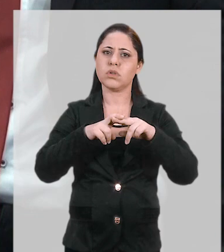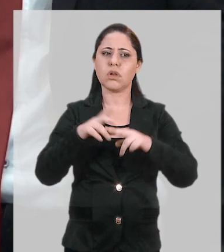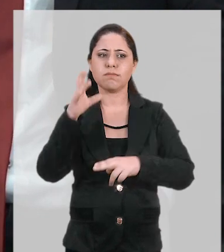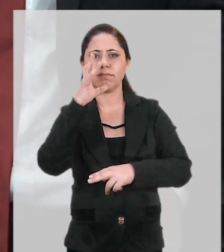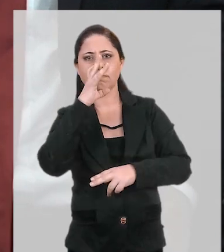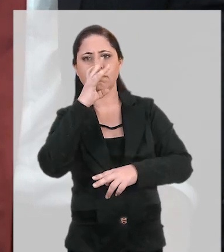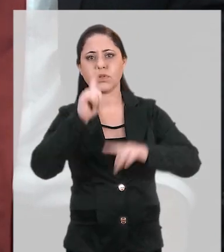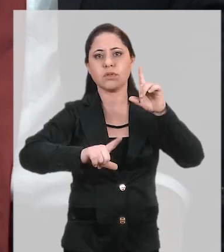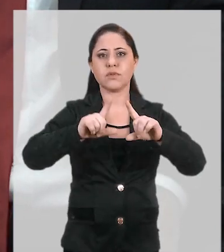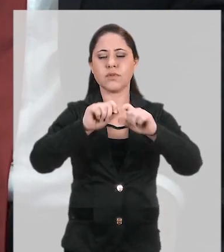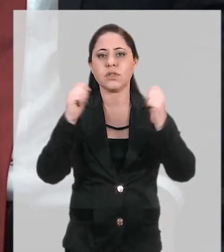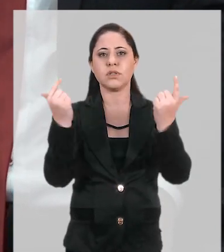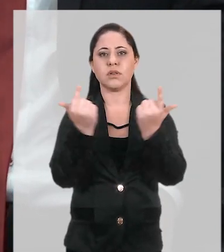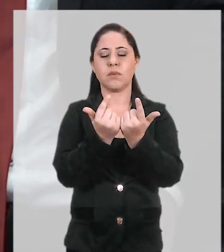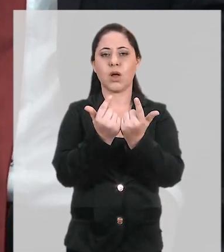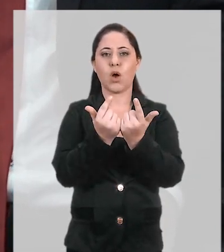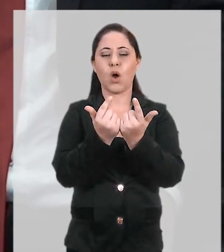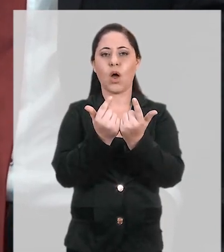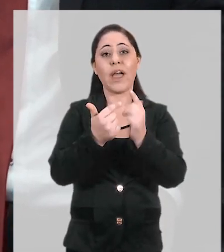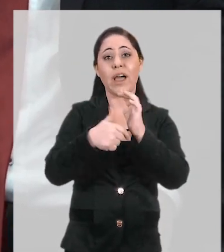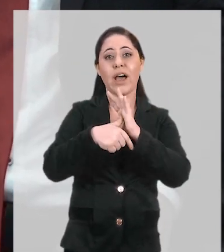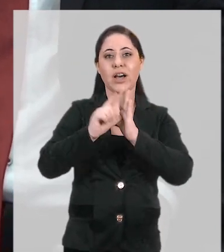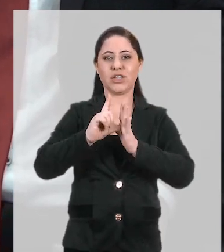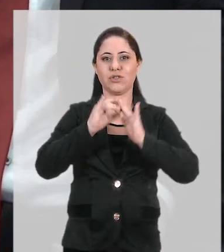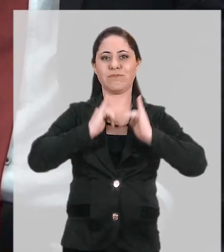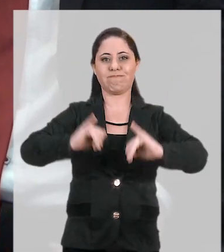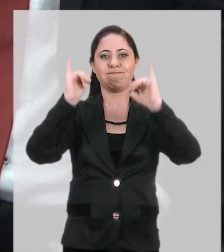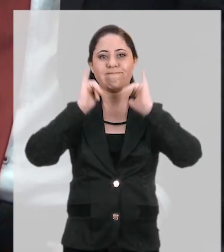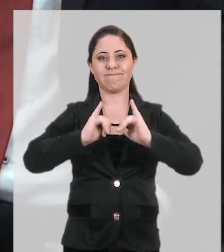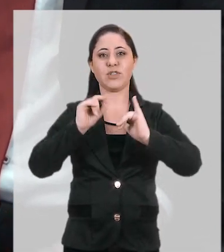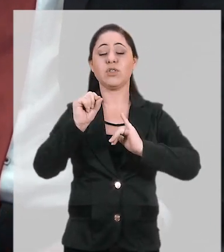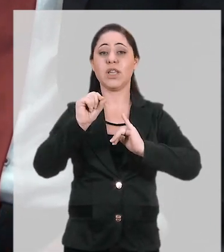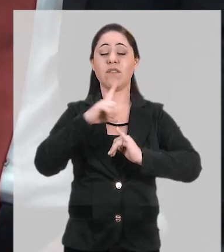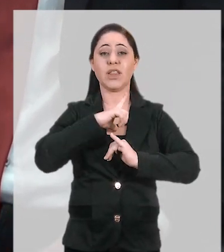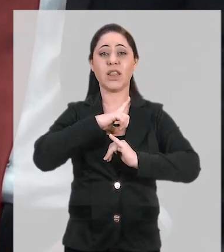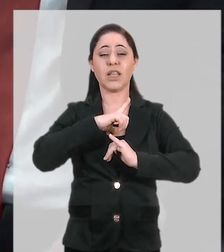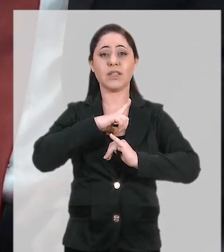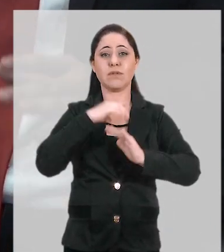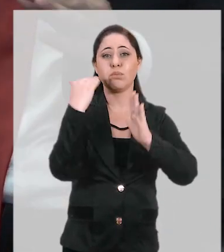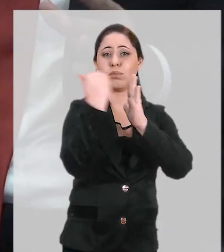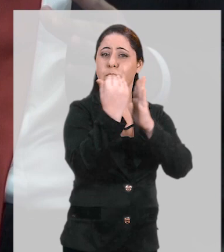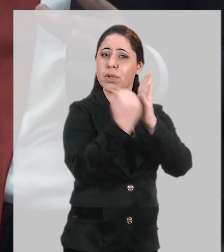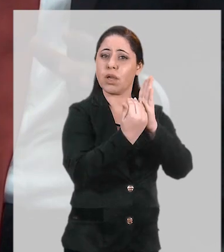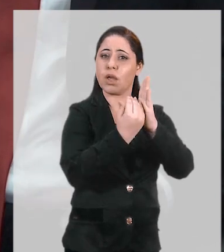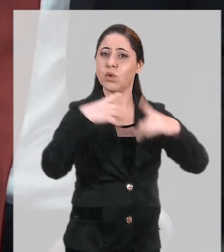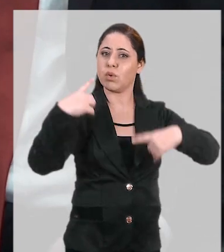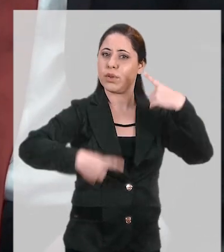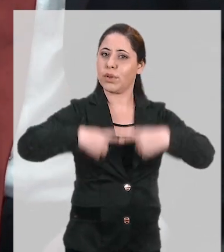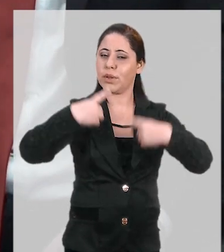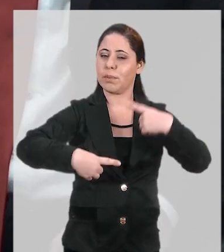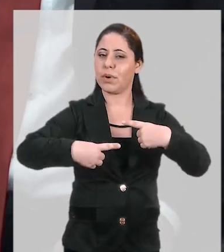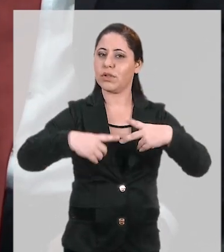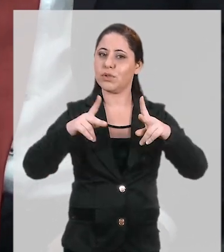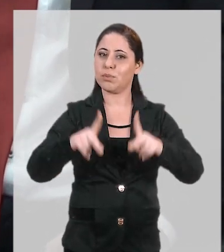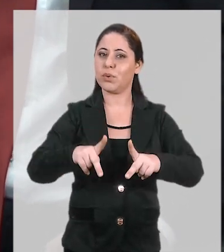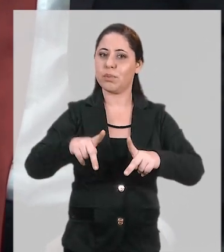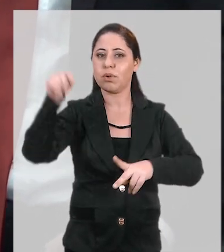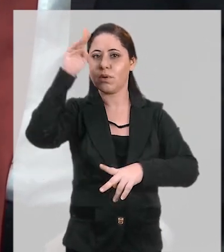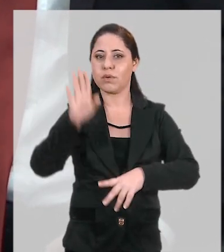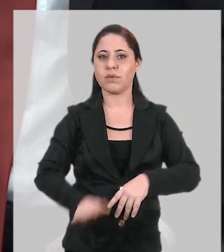importante acompanhar a TV Assembleia. A gente consegue adiantar para você, telespectador, o que vai ser pautado ainda no debate